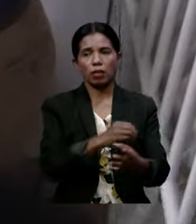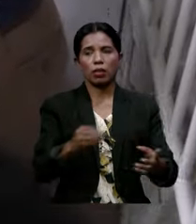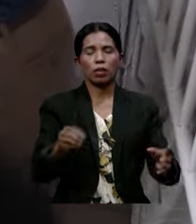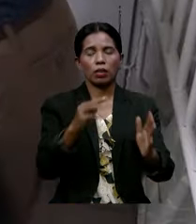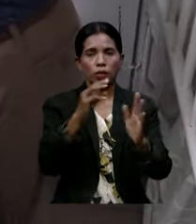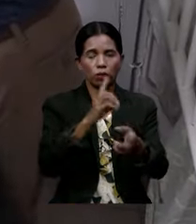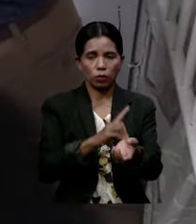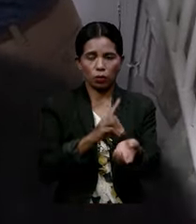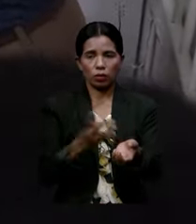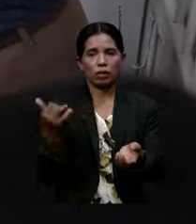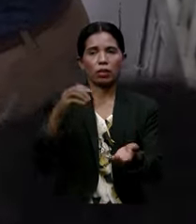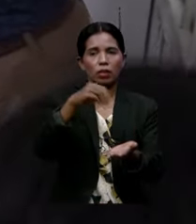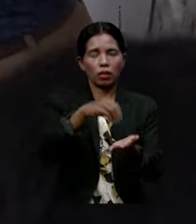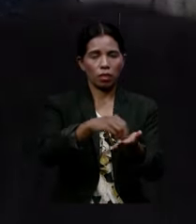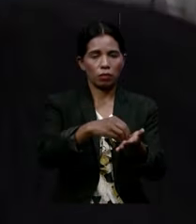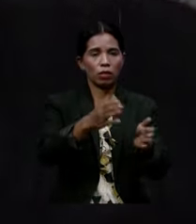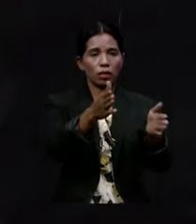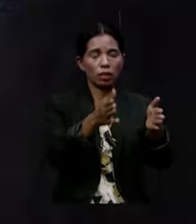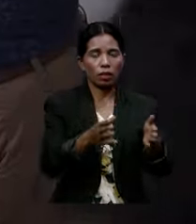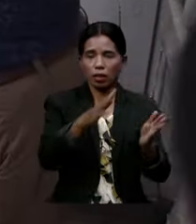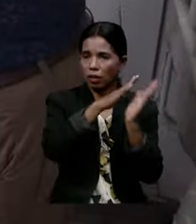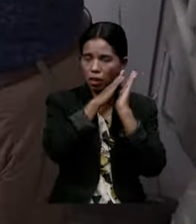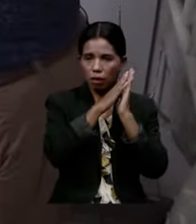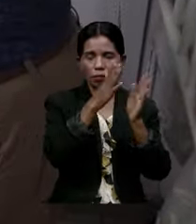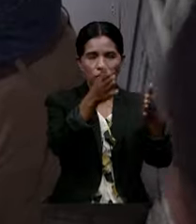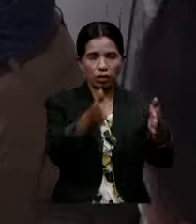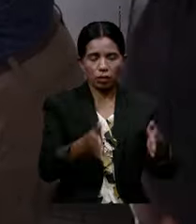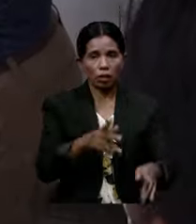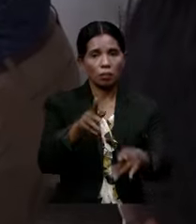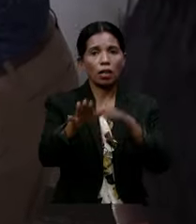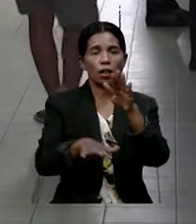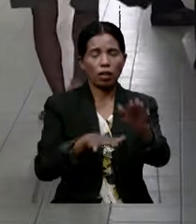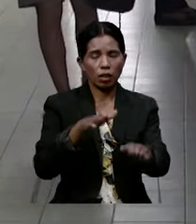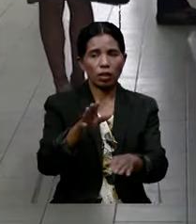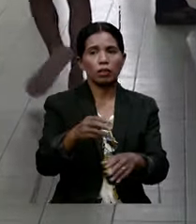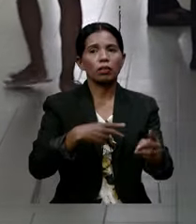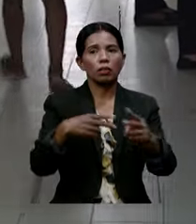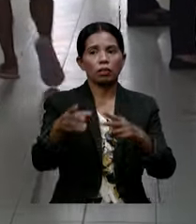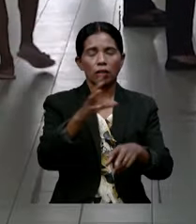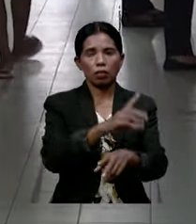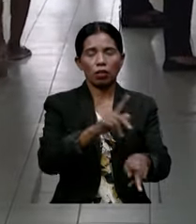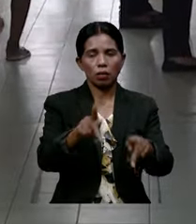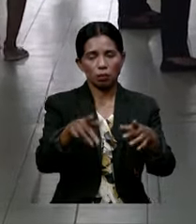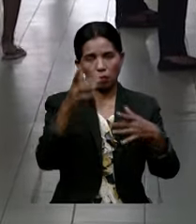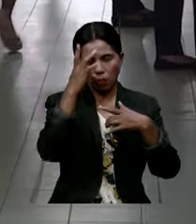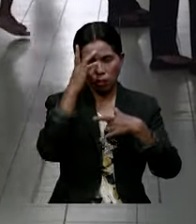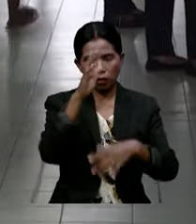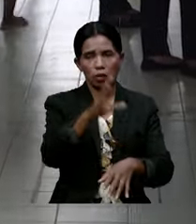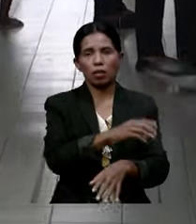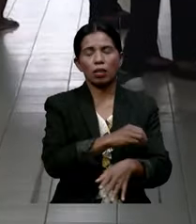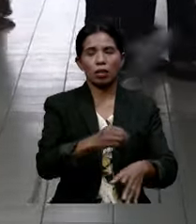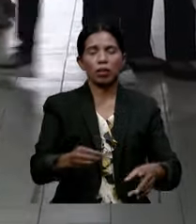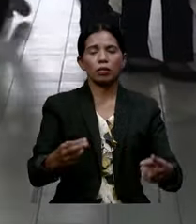mediku sira të audet kama i e koridor, ne be e mahalo movimentu pa mai, hodi afeta pa paciente atu descansa hodiak. Ho problema